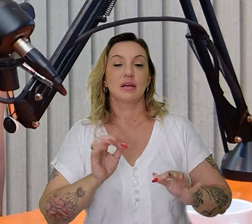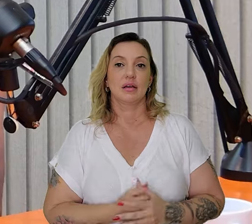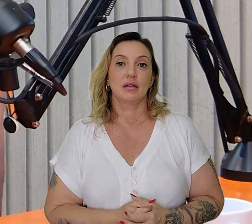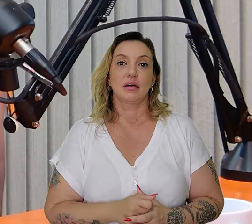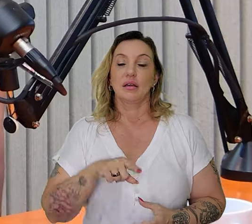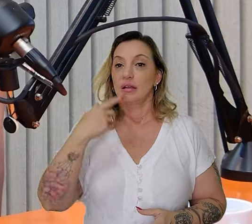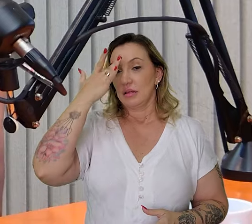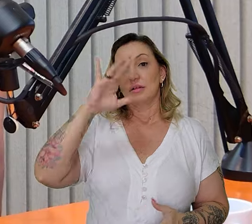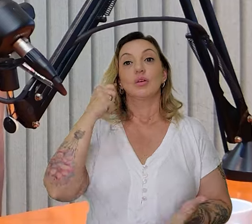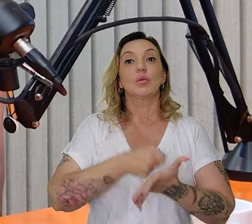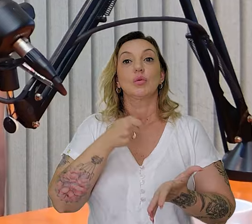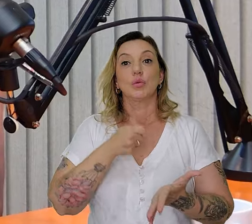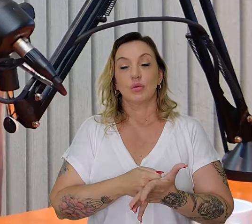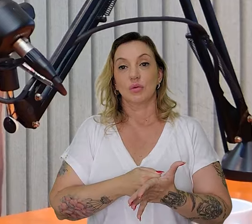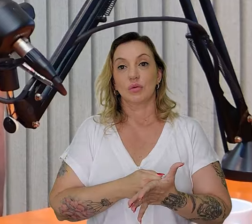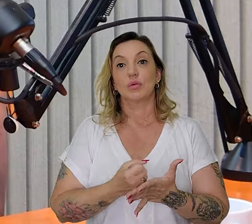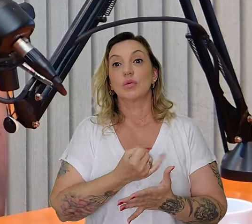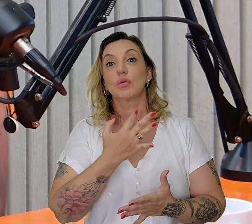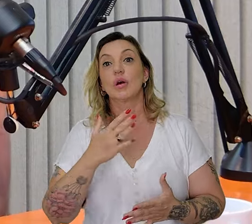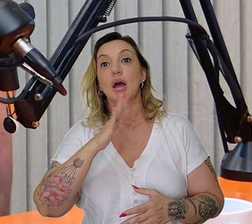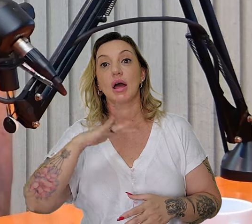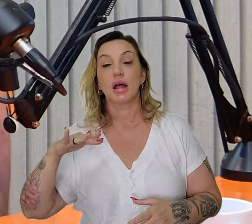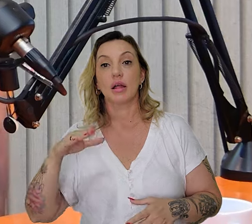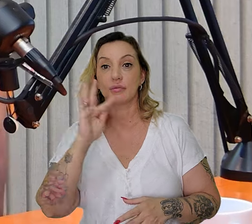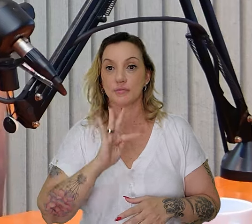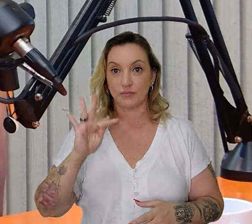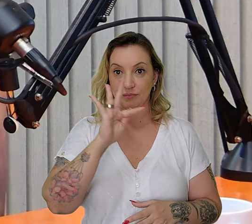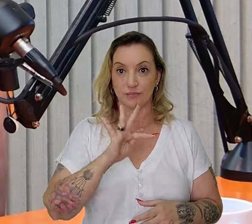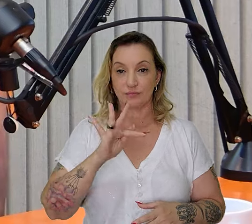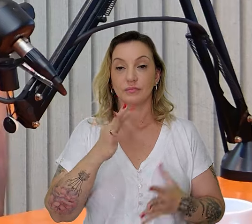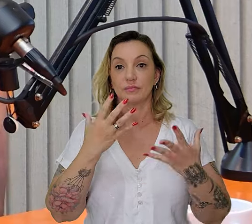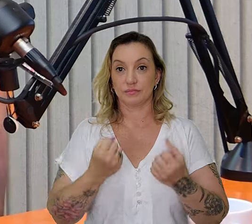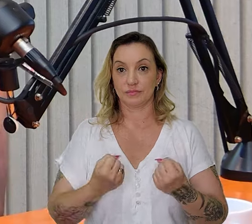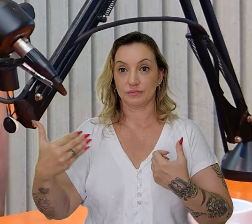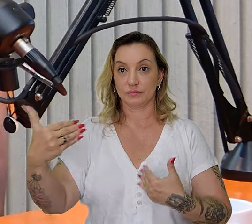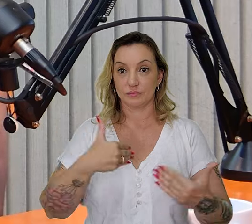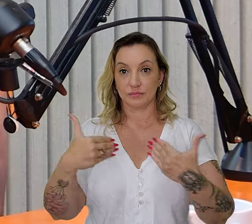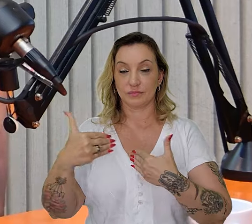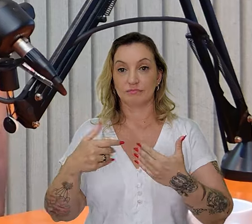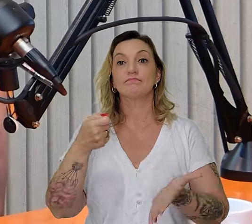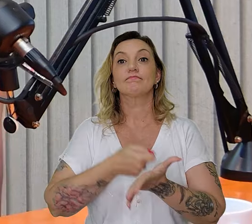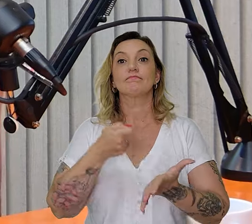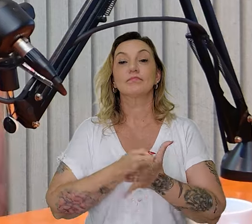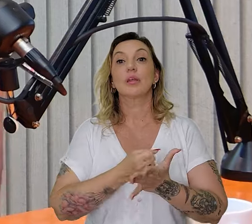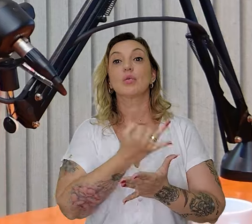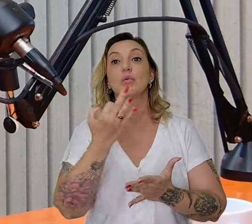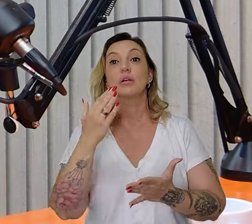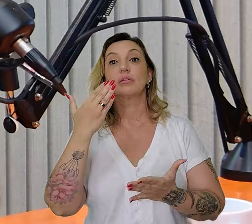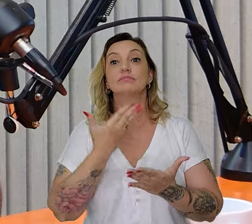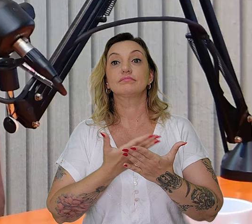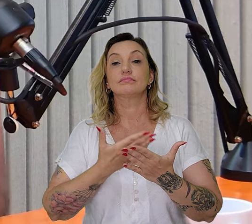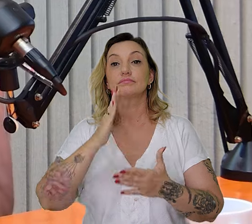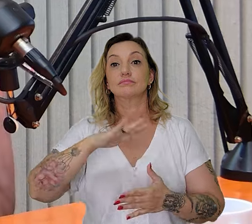por quantidade de alunos que é Universidade admite a gente é cobrado por quantidade de alunos que a universidade forma em relação